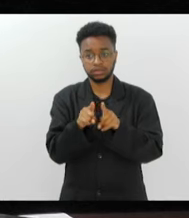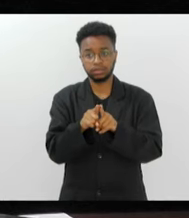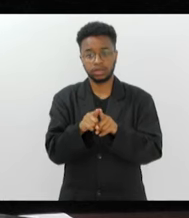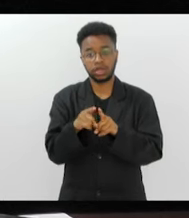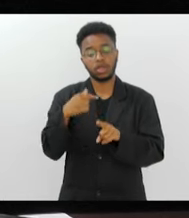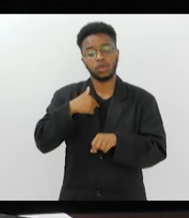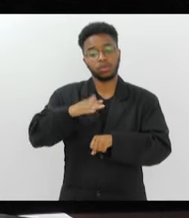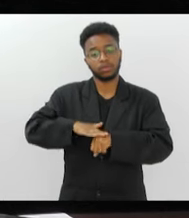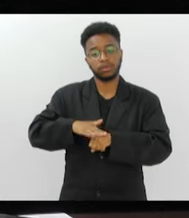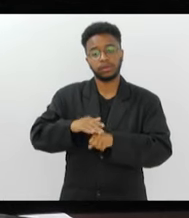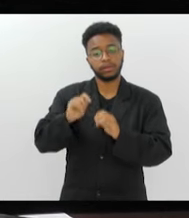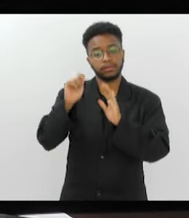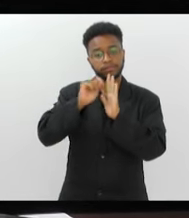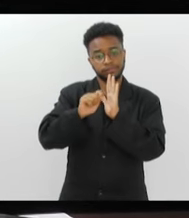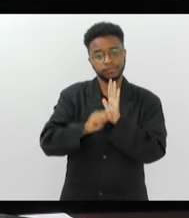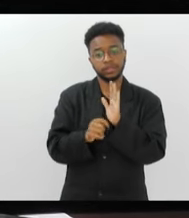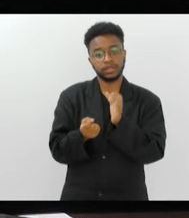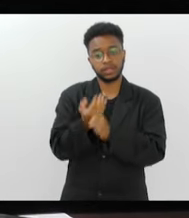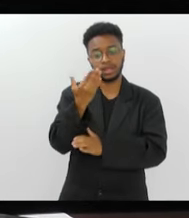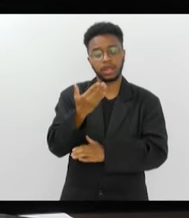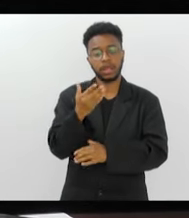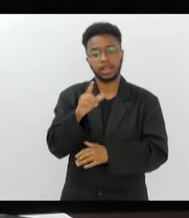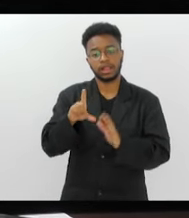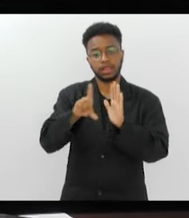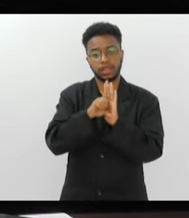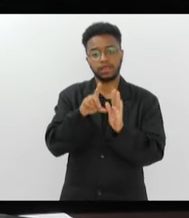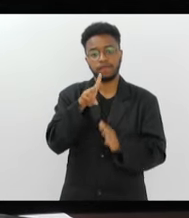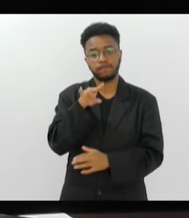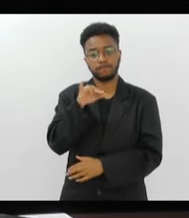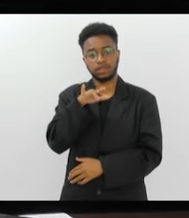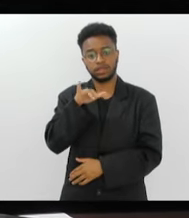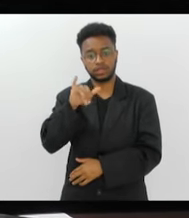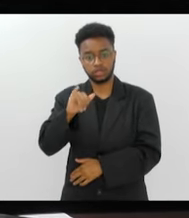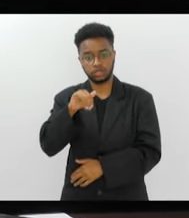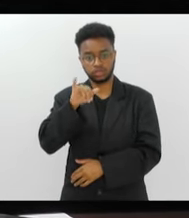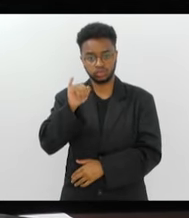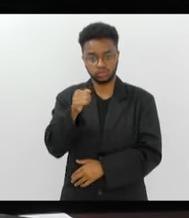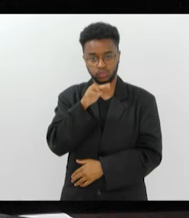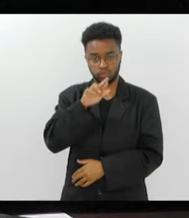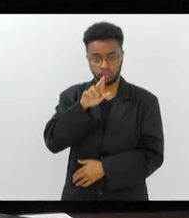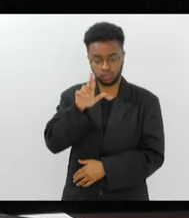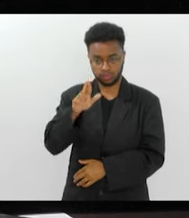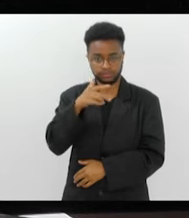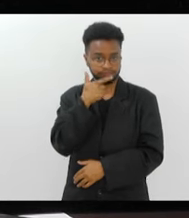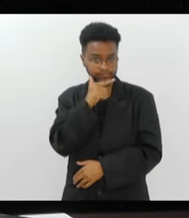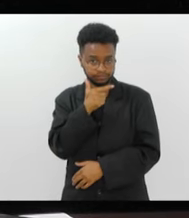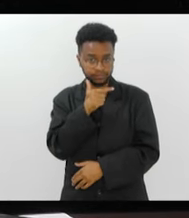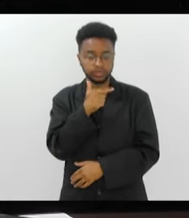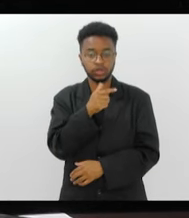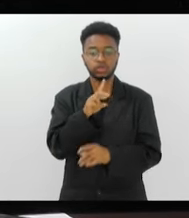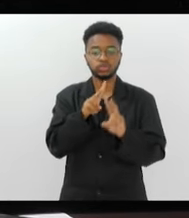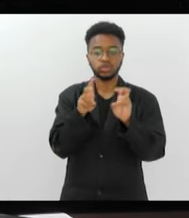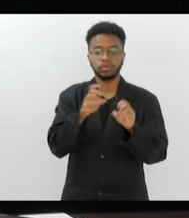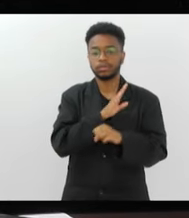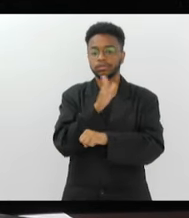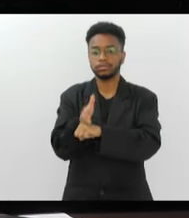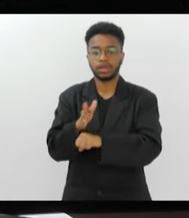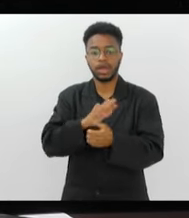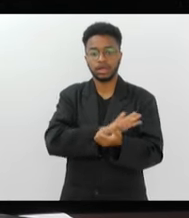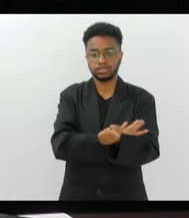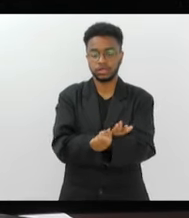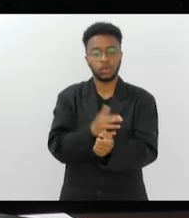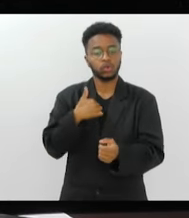autor nessa casa da Lei Vini Júnior, de combate ao racismo nos estádios e arenas esportivas, eu não poderia deixar de falar do